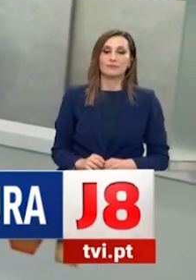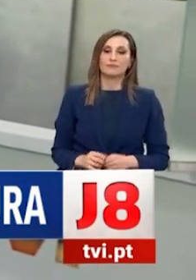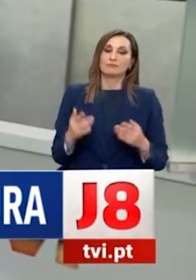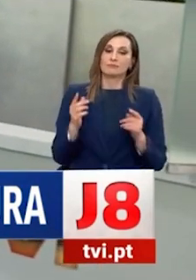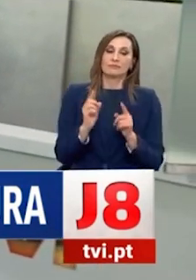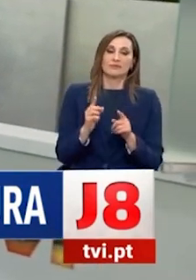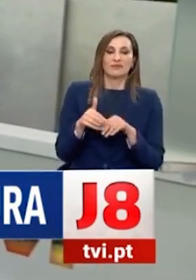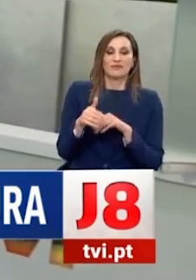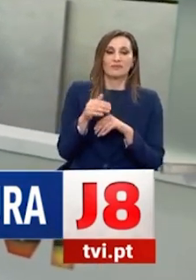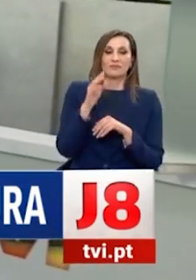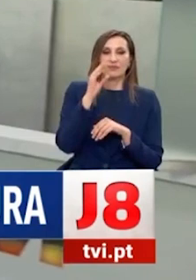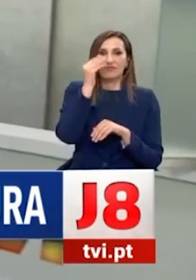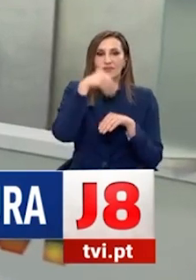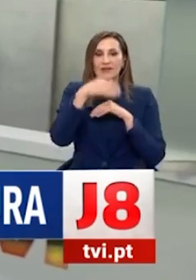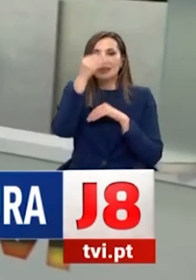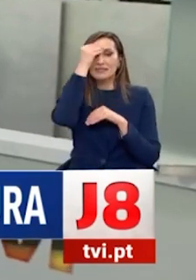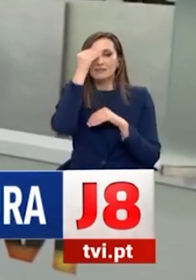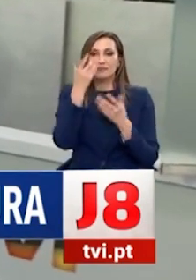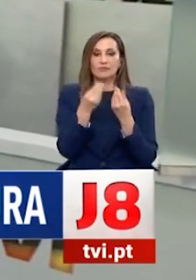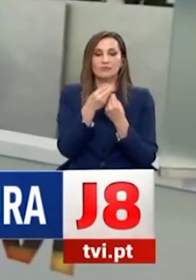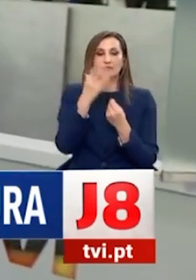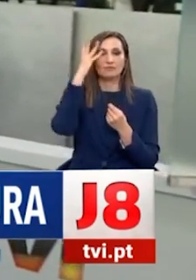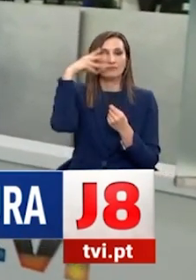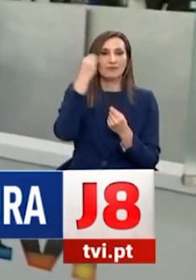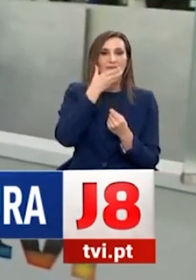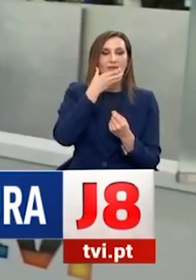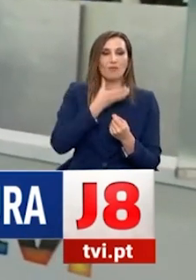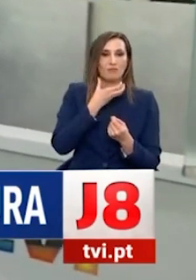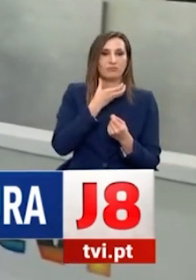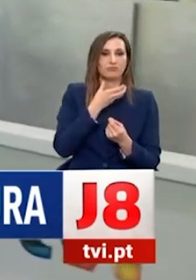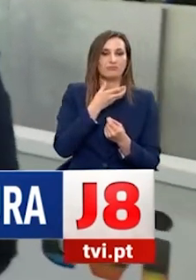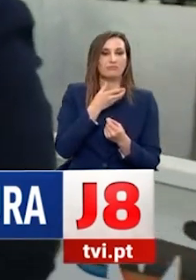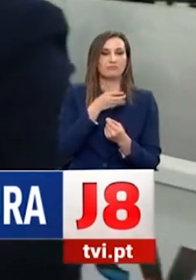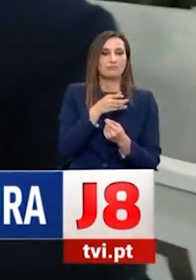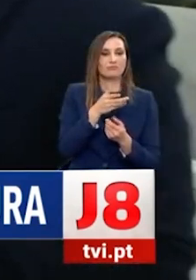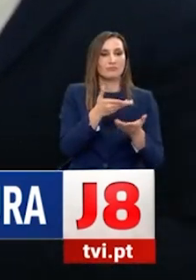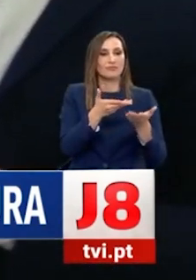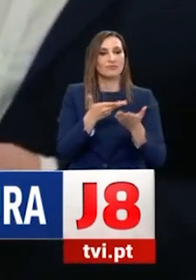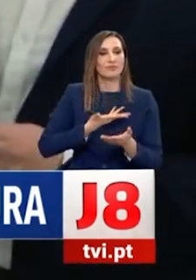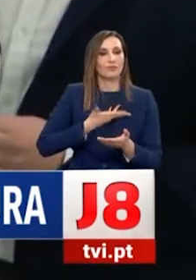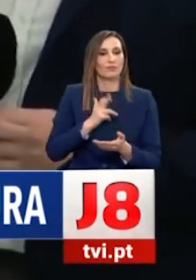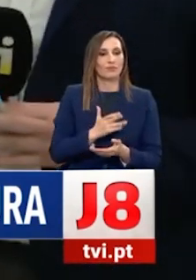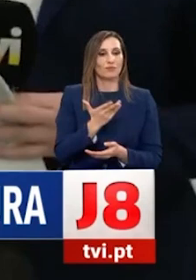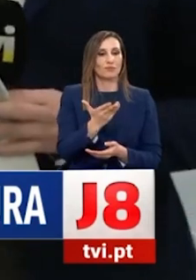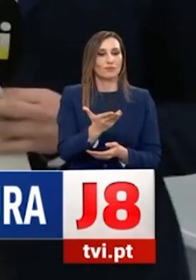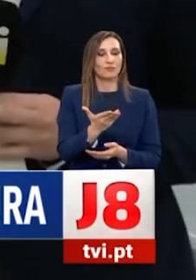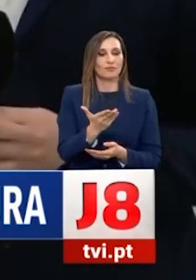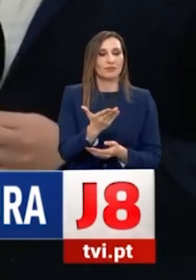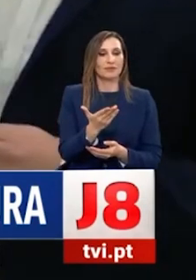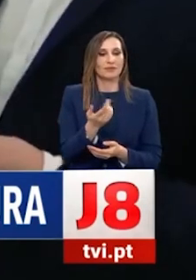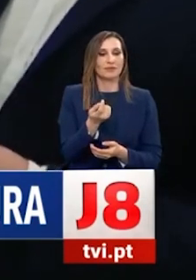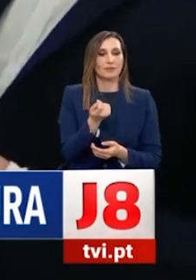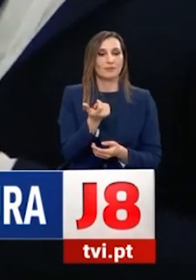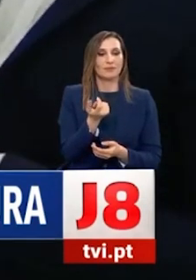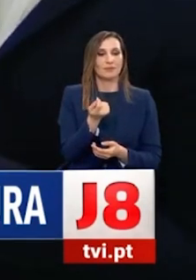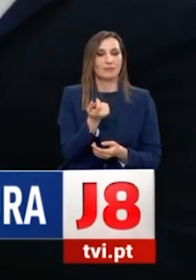É isso que vamos saber, desde já com Ana Gomes, que está a sair então deste debate. Eu convido a Sra. Ana Gomes para chegar um pouco